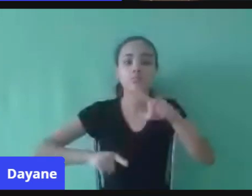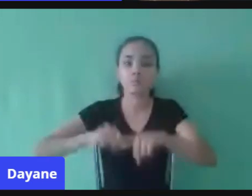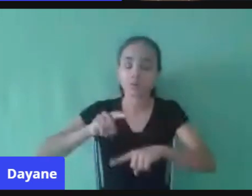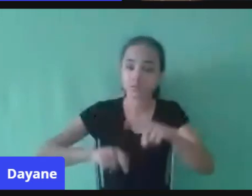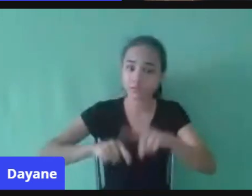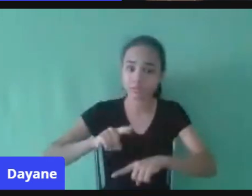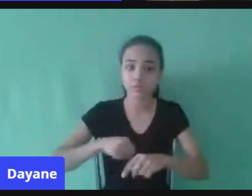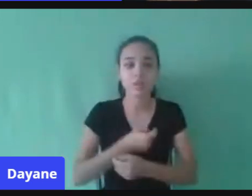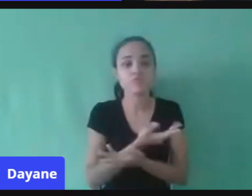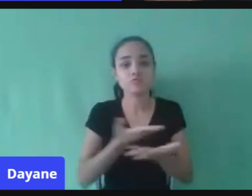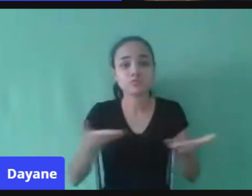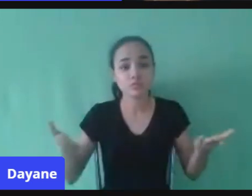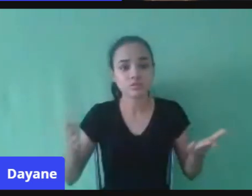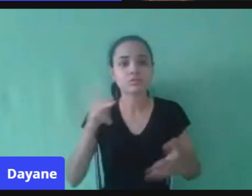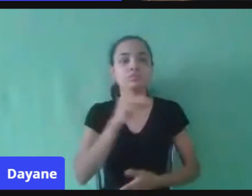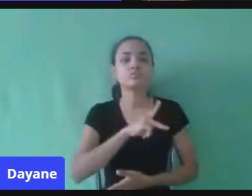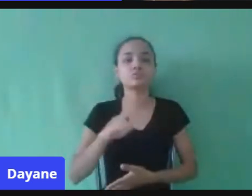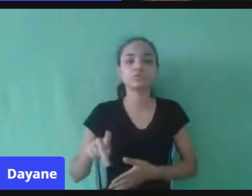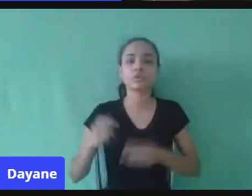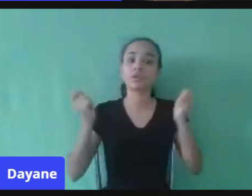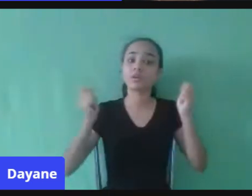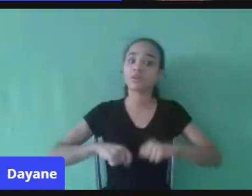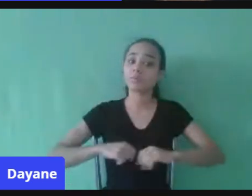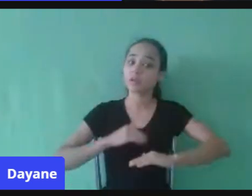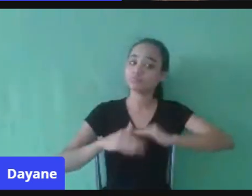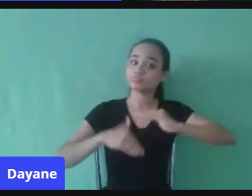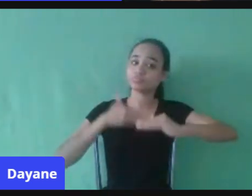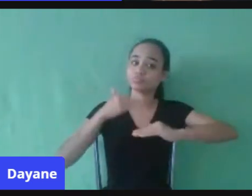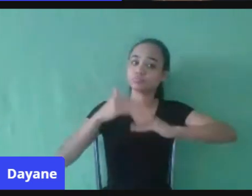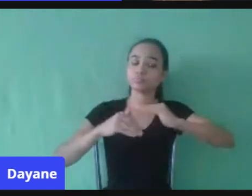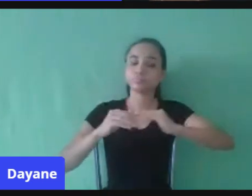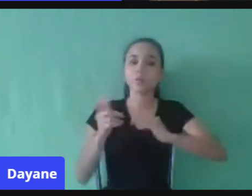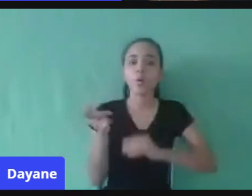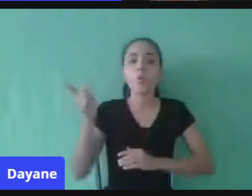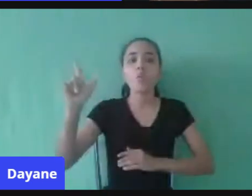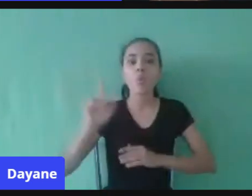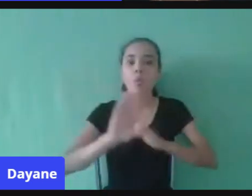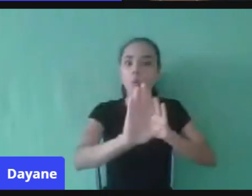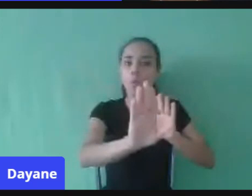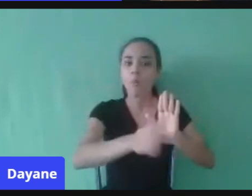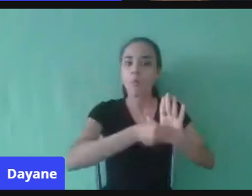estar desenvolvendo outras, complementando com atividades,